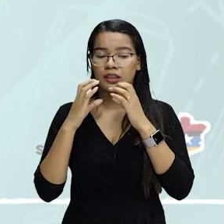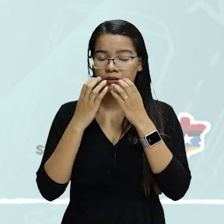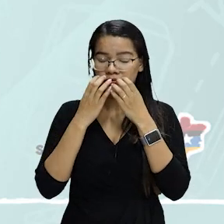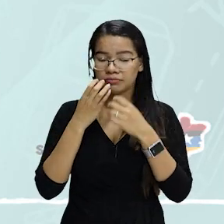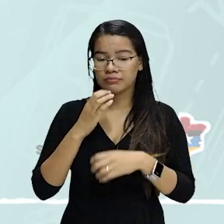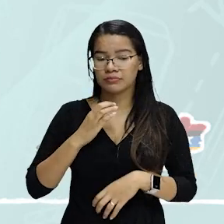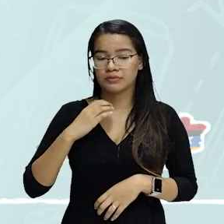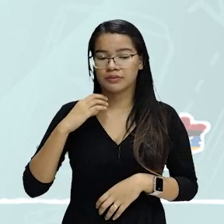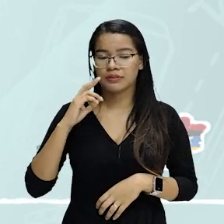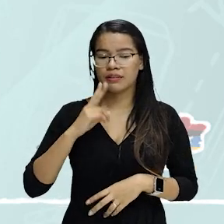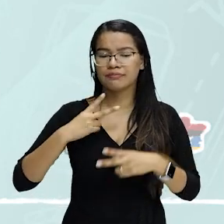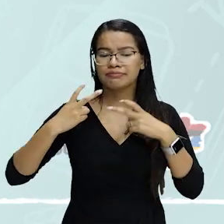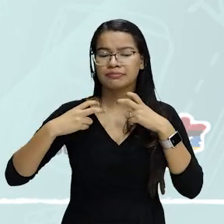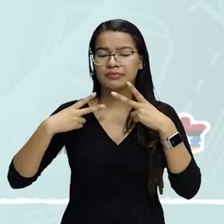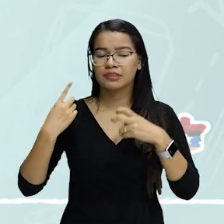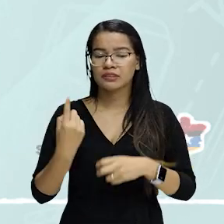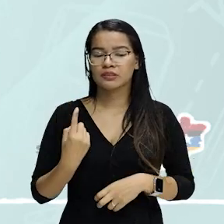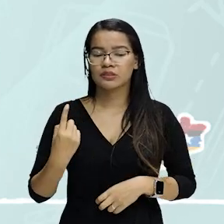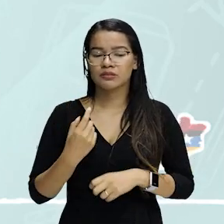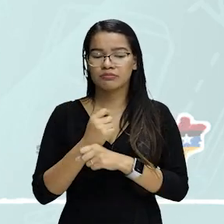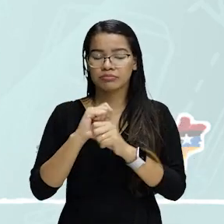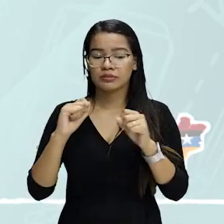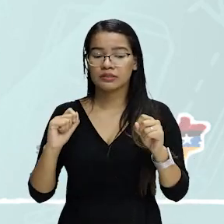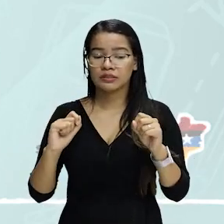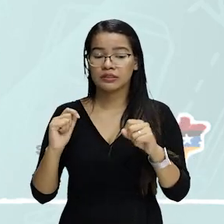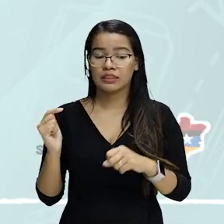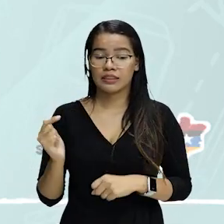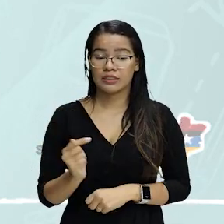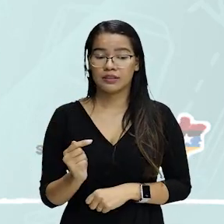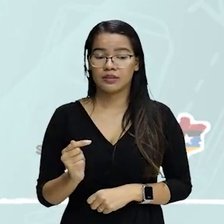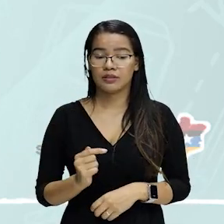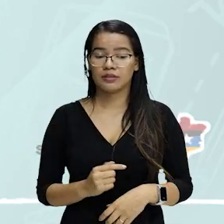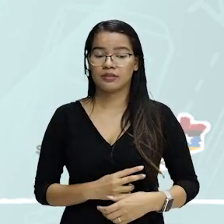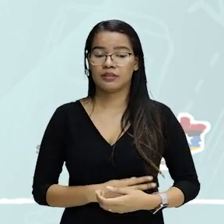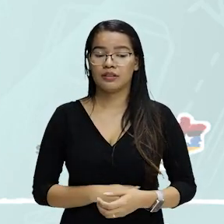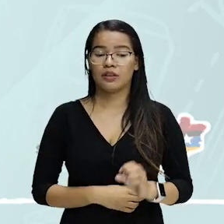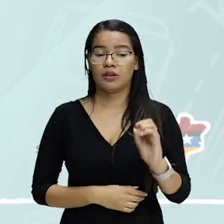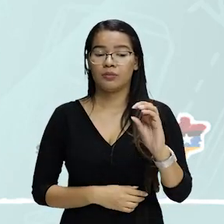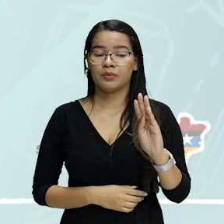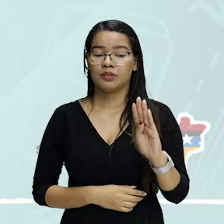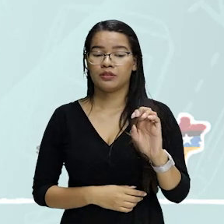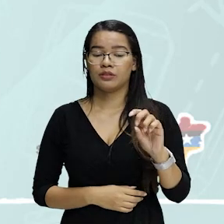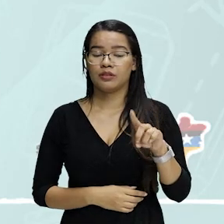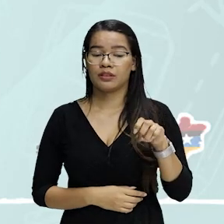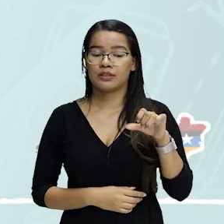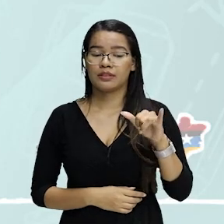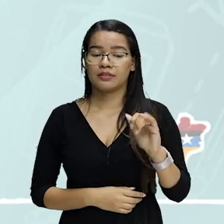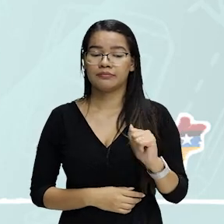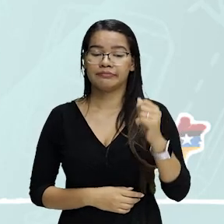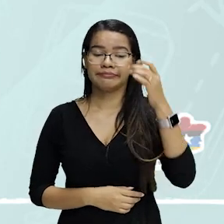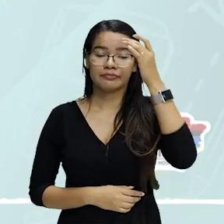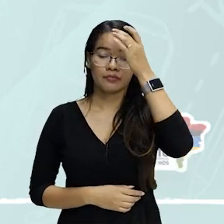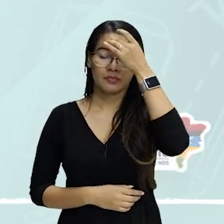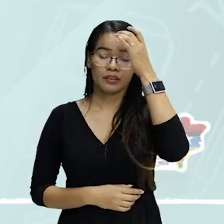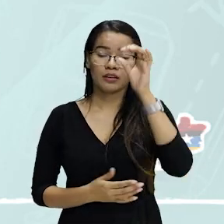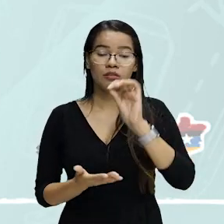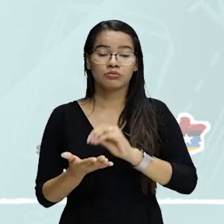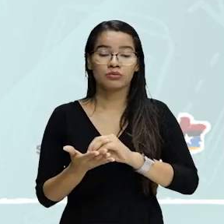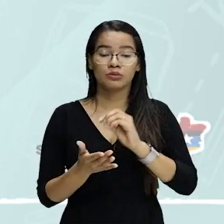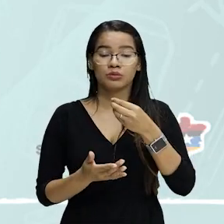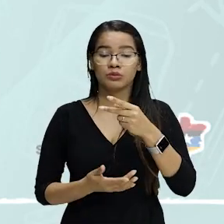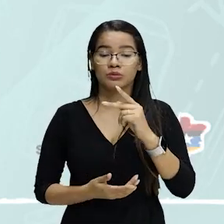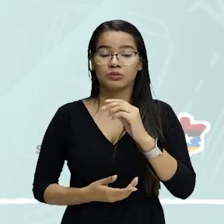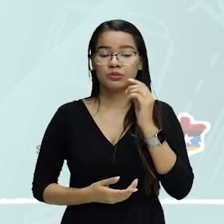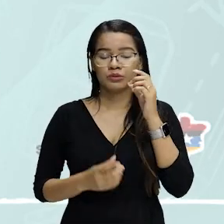nas solidões enormes. Esta obnóxia inconsciência em que tu dormes,